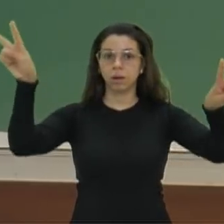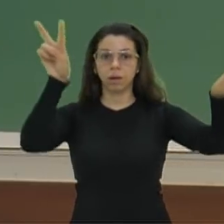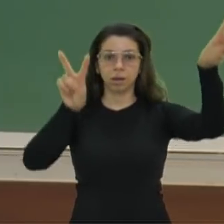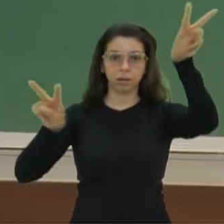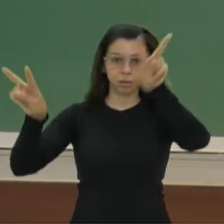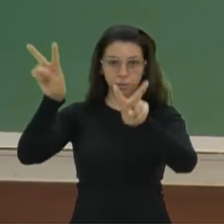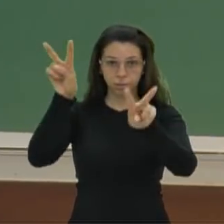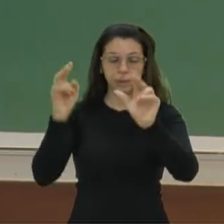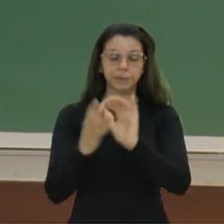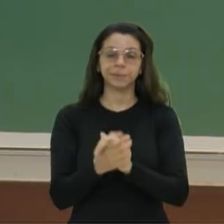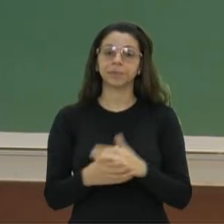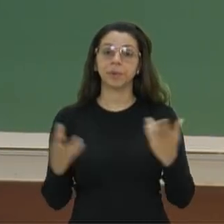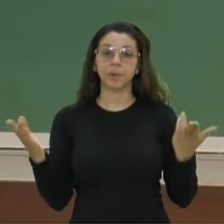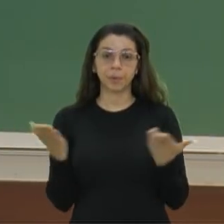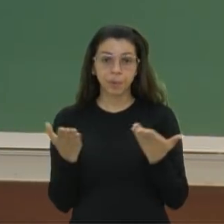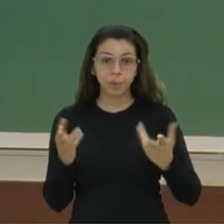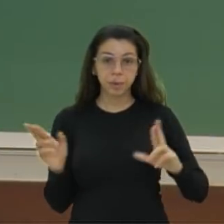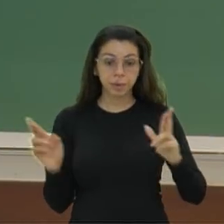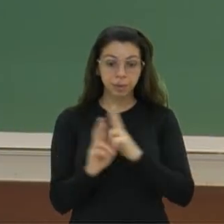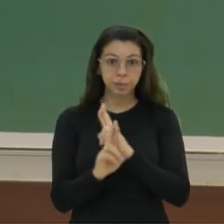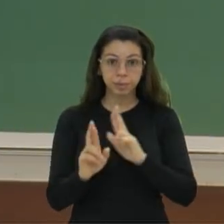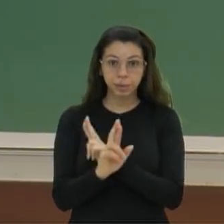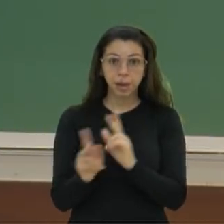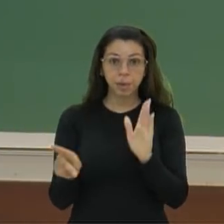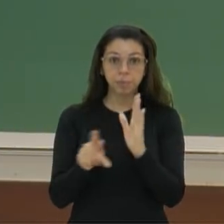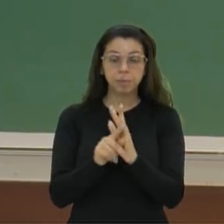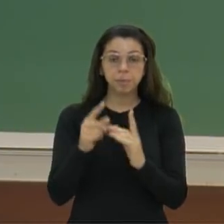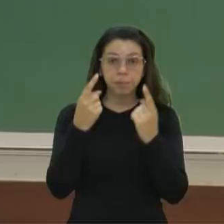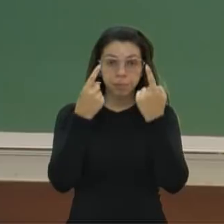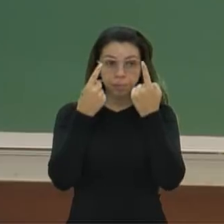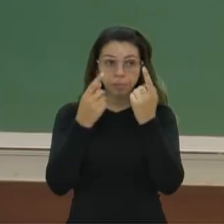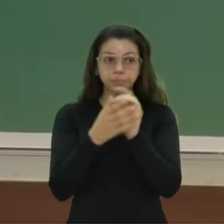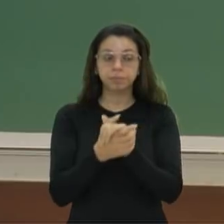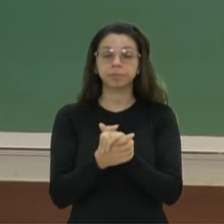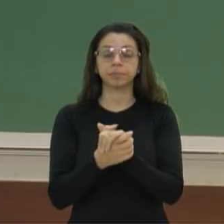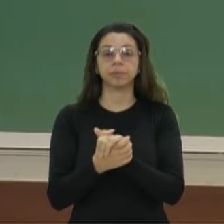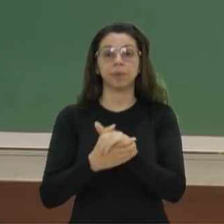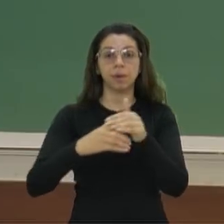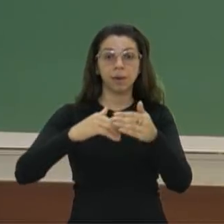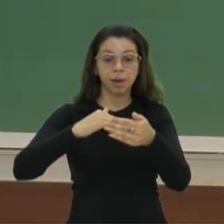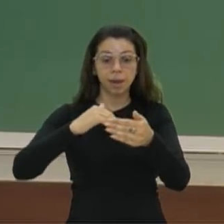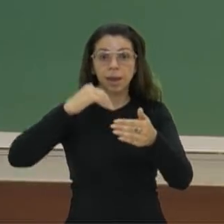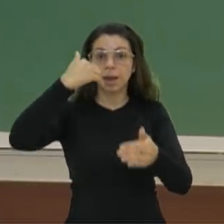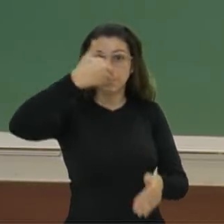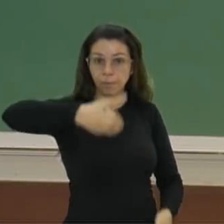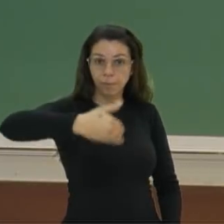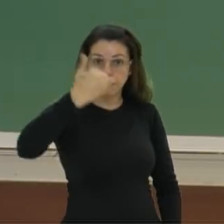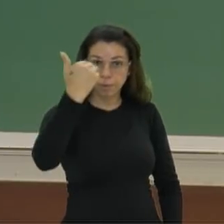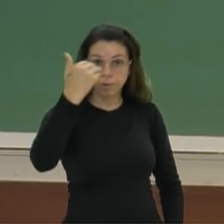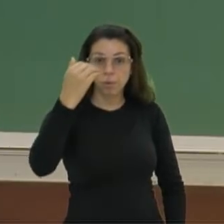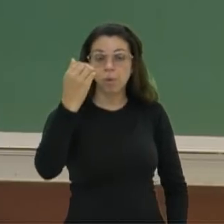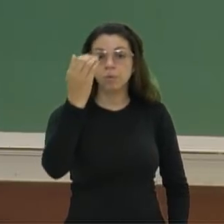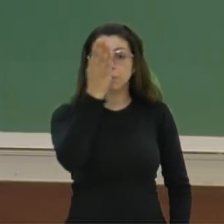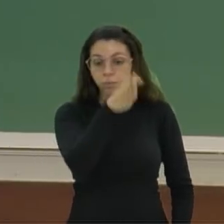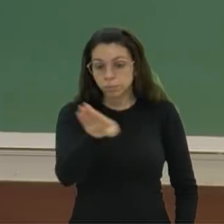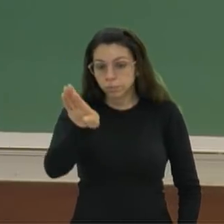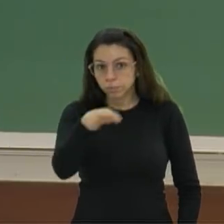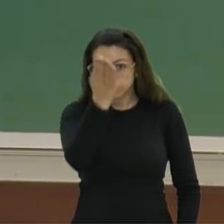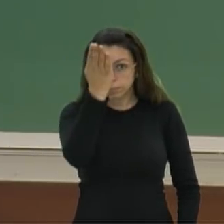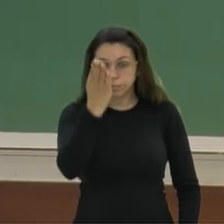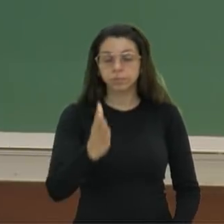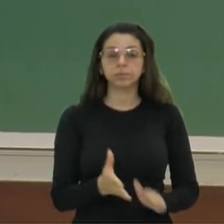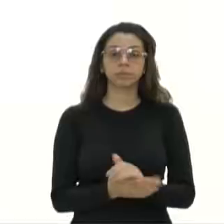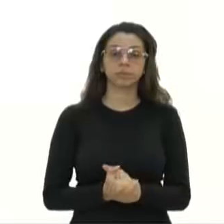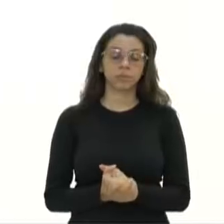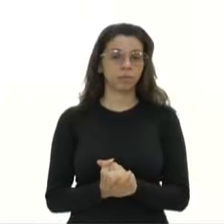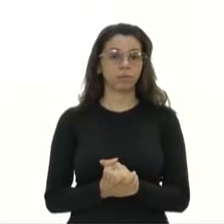ambiente. Relacionado à visão, realmente é a convergente e a divergente. Qual é a resposta correta?